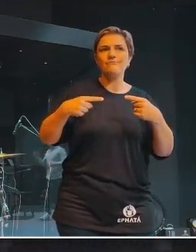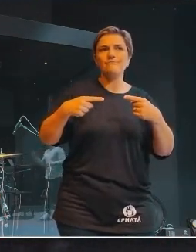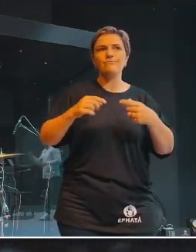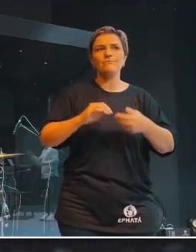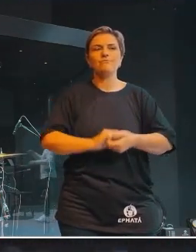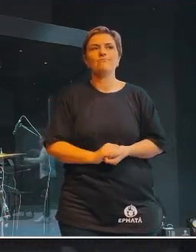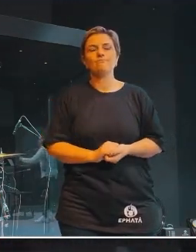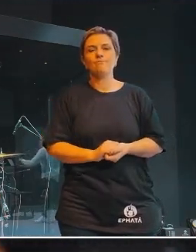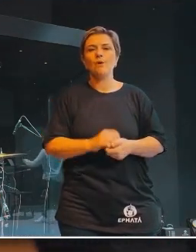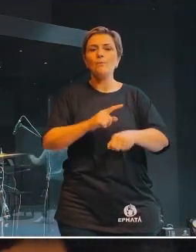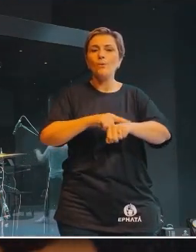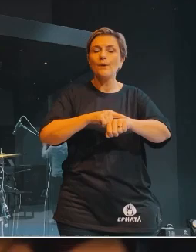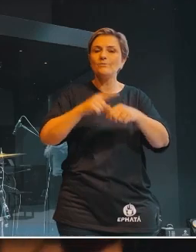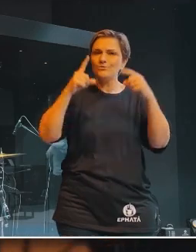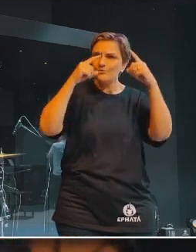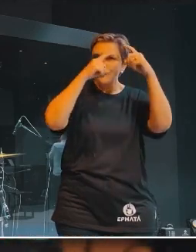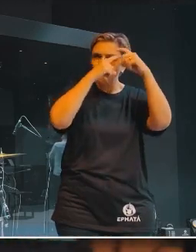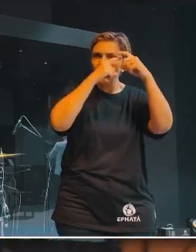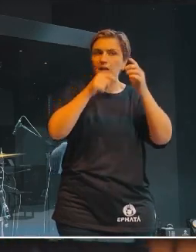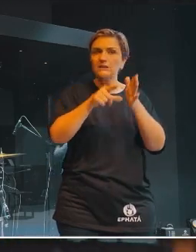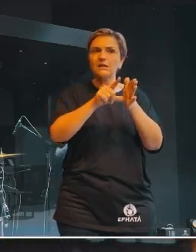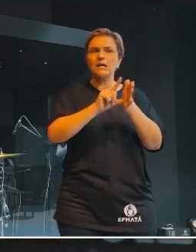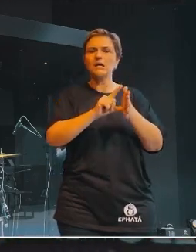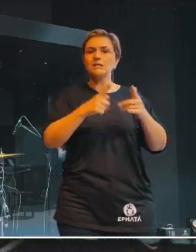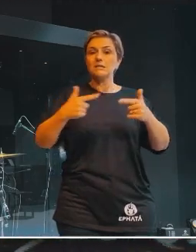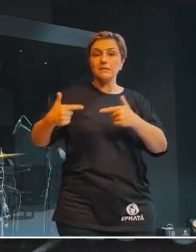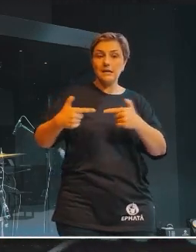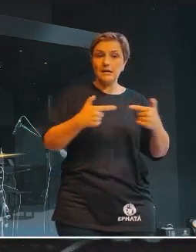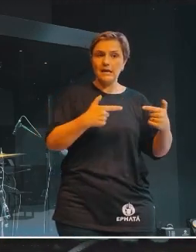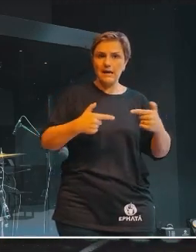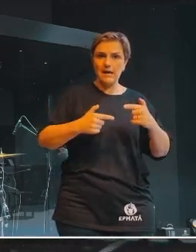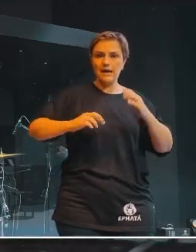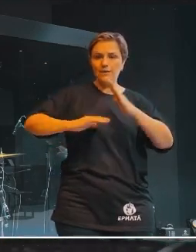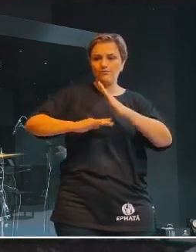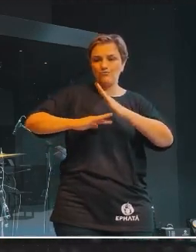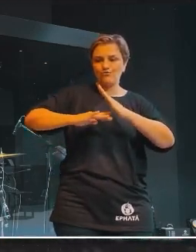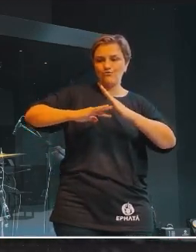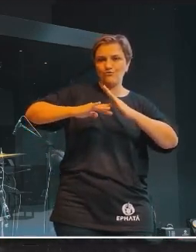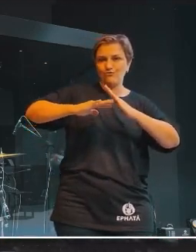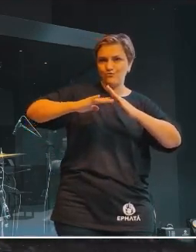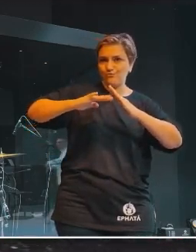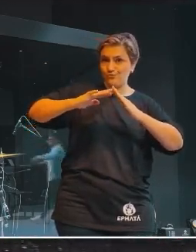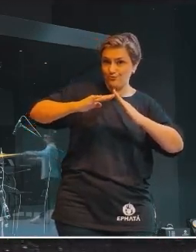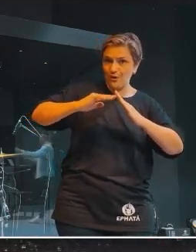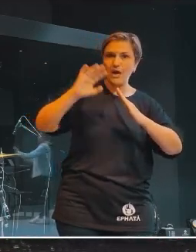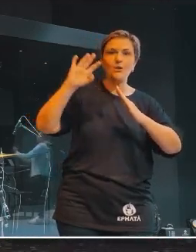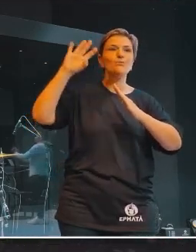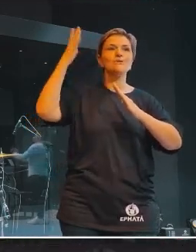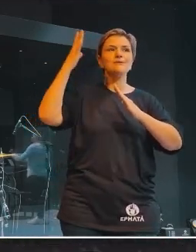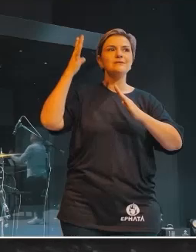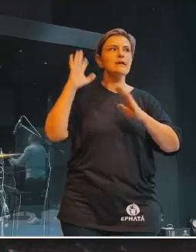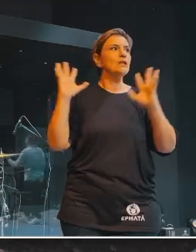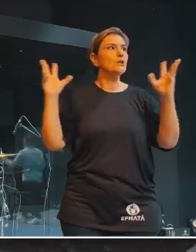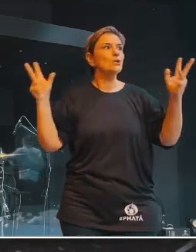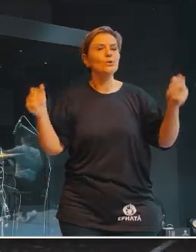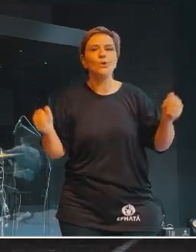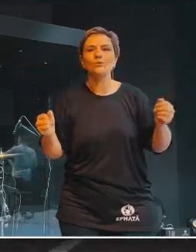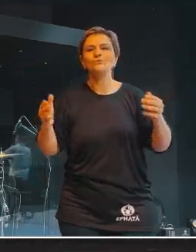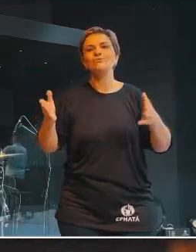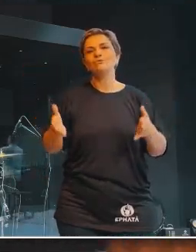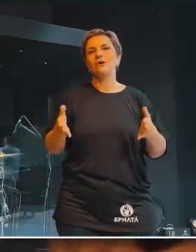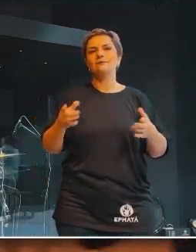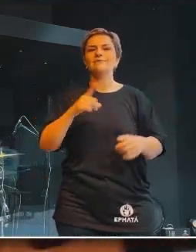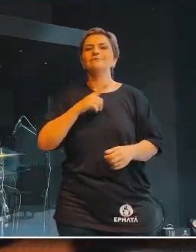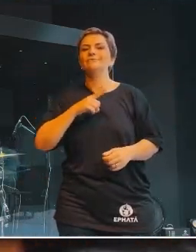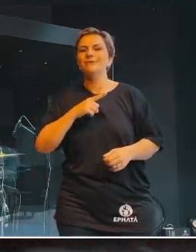Aliás, antes da guerra chamada enchente acontecer, todos nós, por que não dizer assim, já estávamos